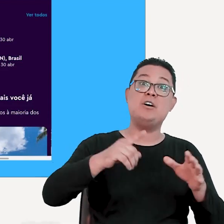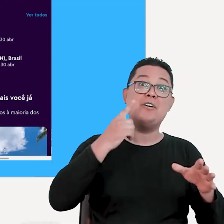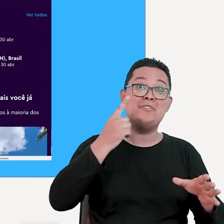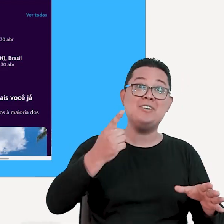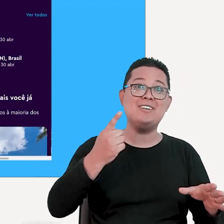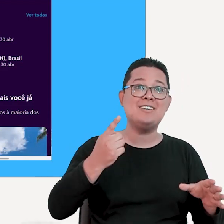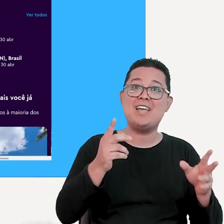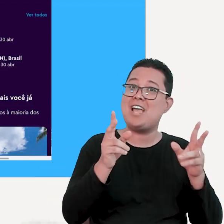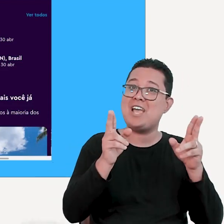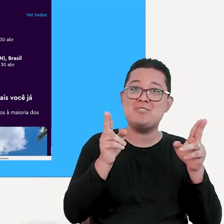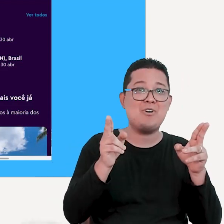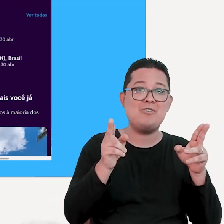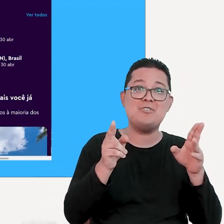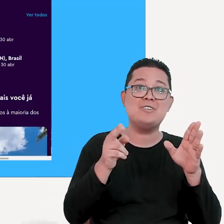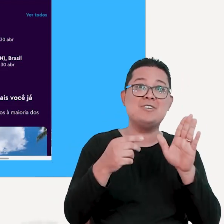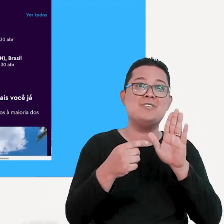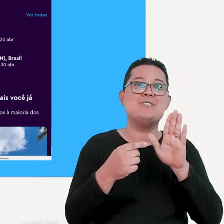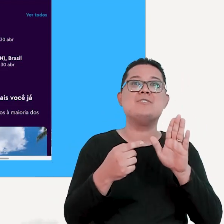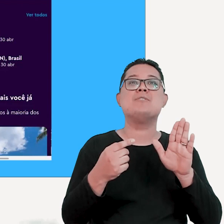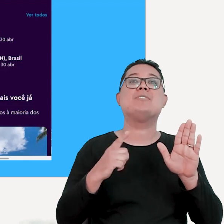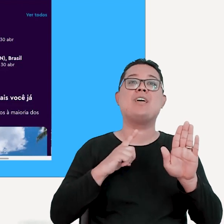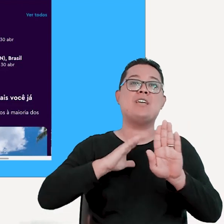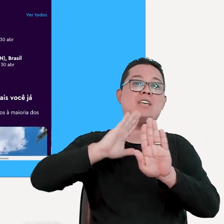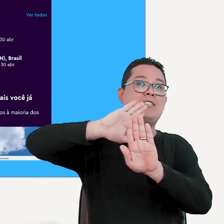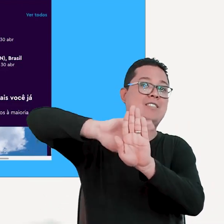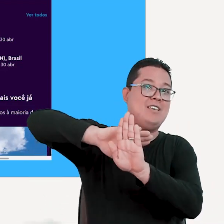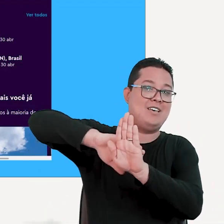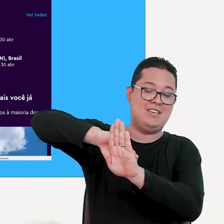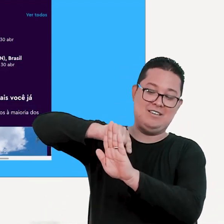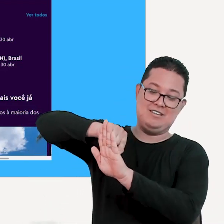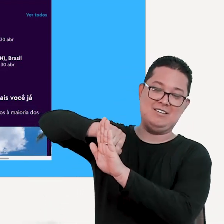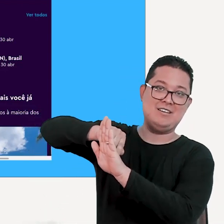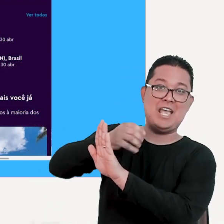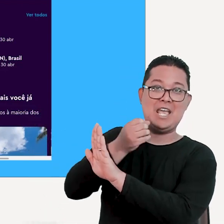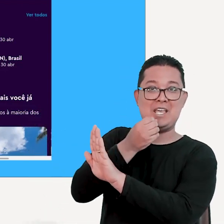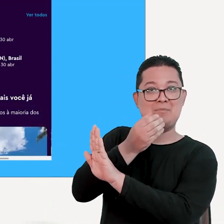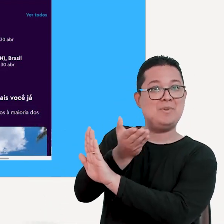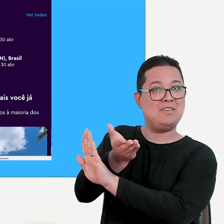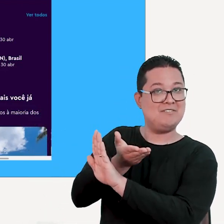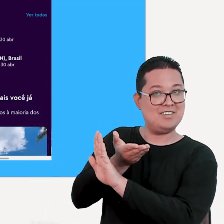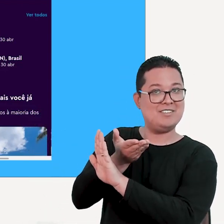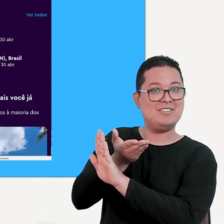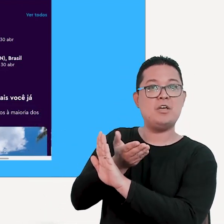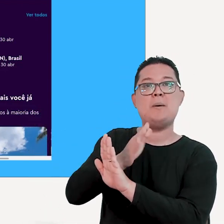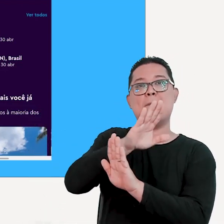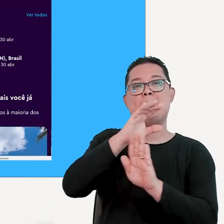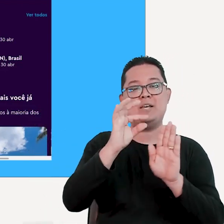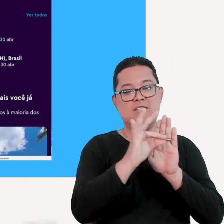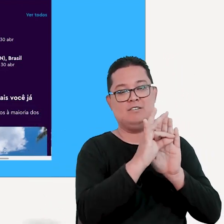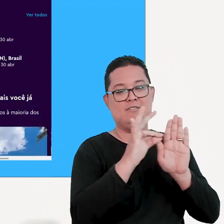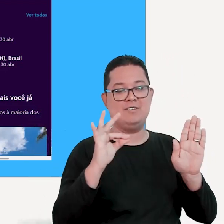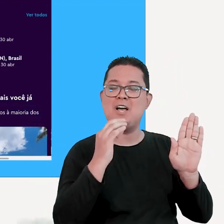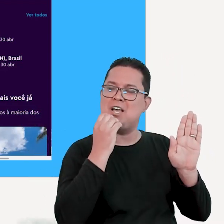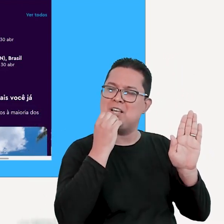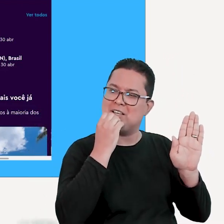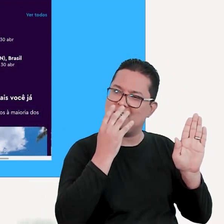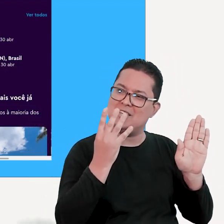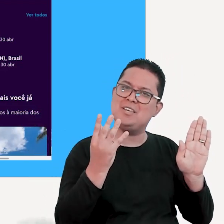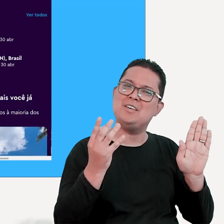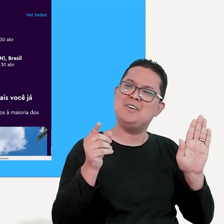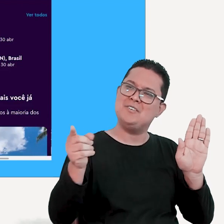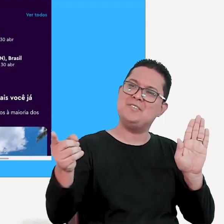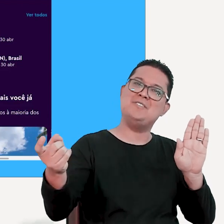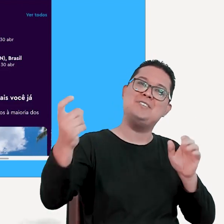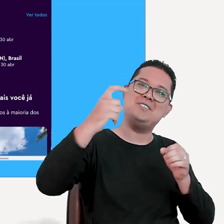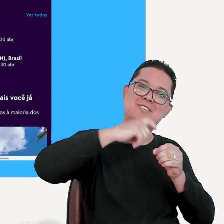de boas-vindas, com outro texto que me agradou também, tanto quanto um bem-vindo, ou até mais do que um bem-vindo. Eu achei esse texto